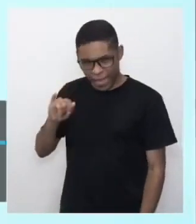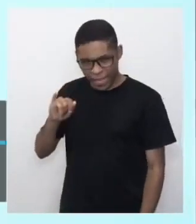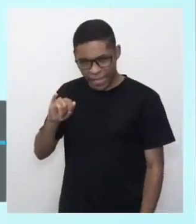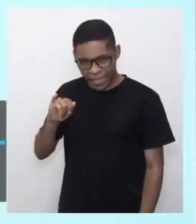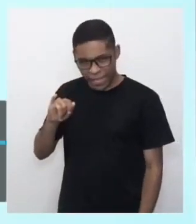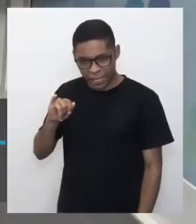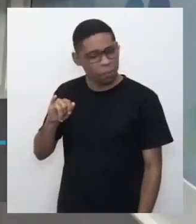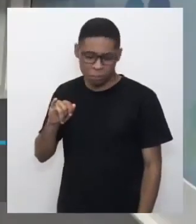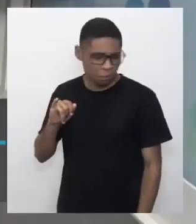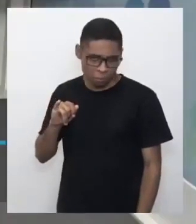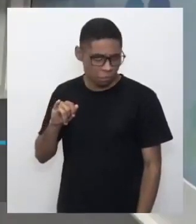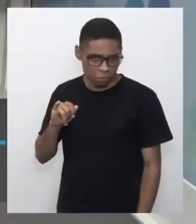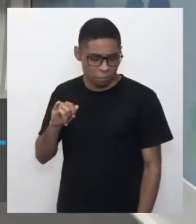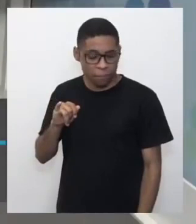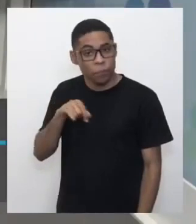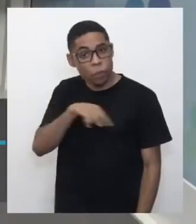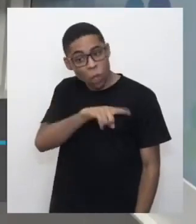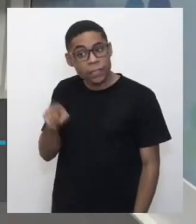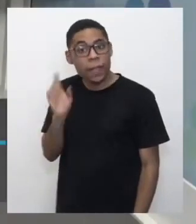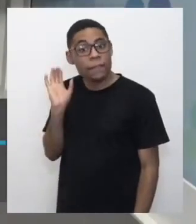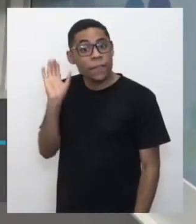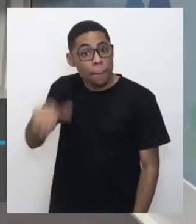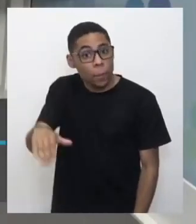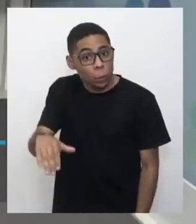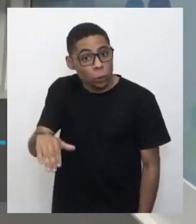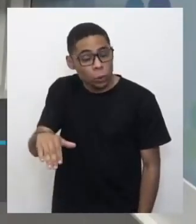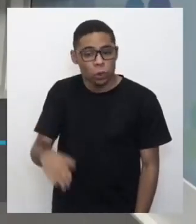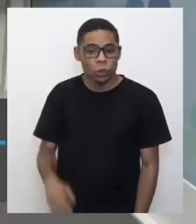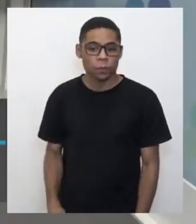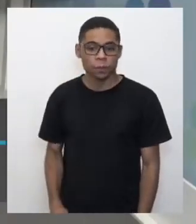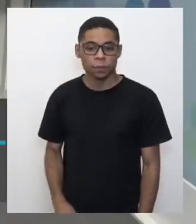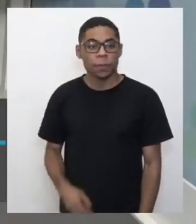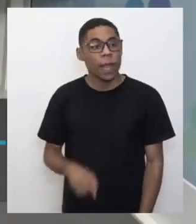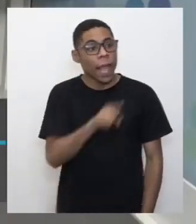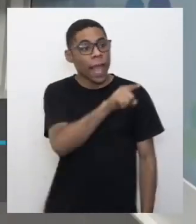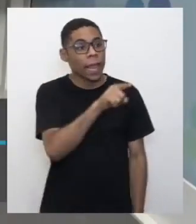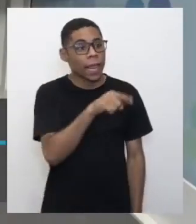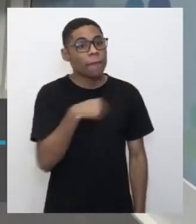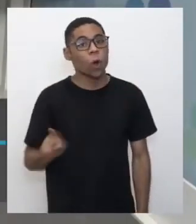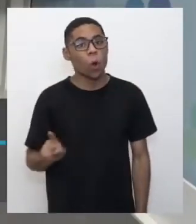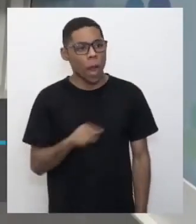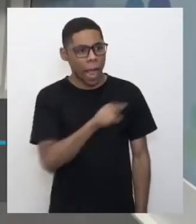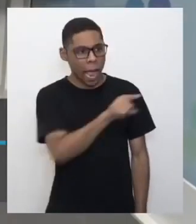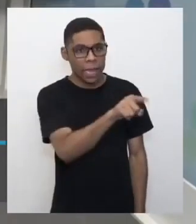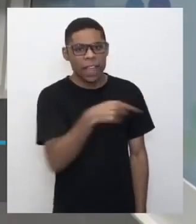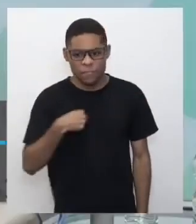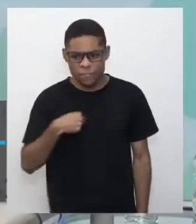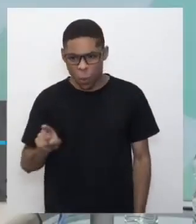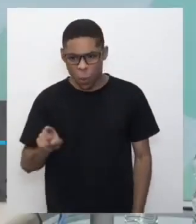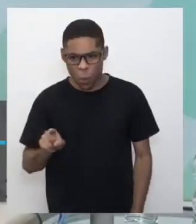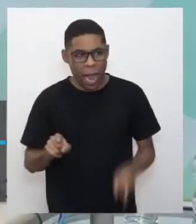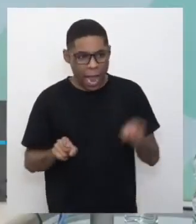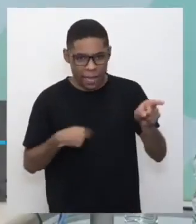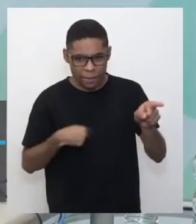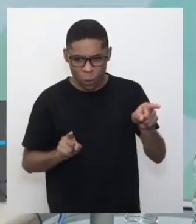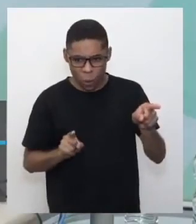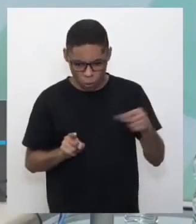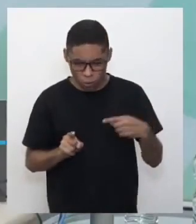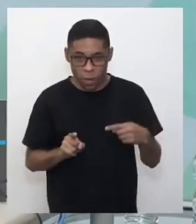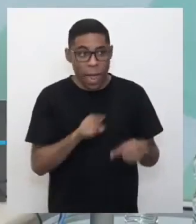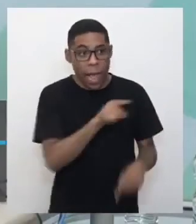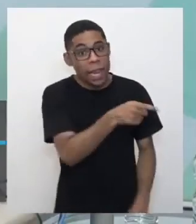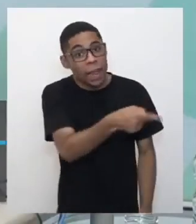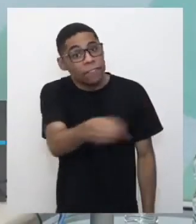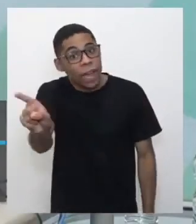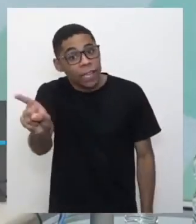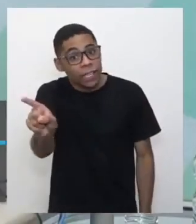posso falar ela vou? Não. Ela vai. Mas você certo? fala tu falas. Ok. E o